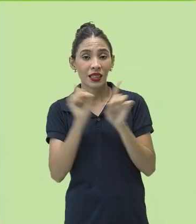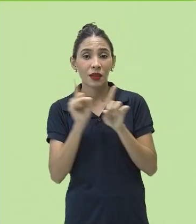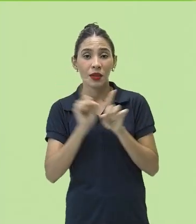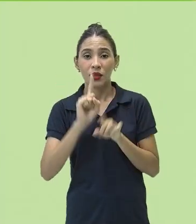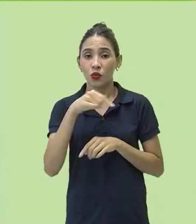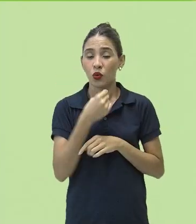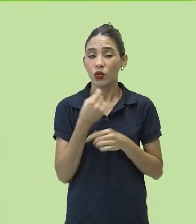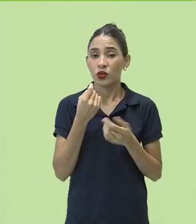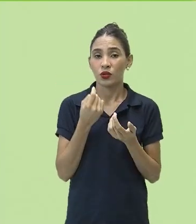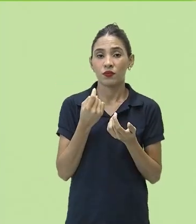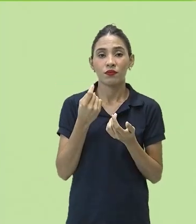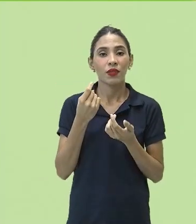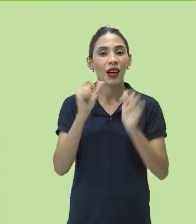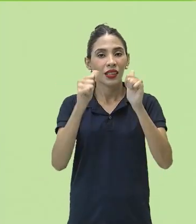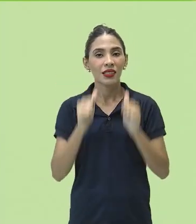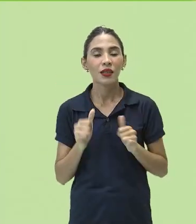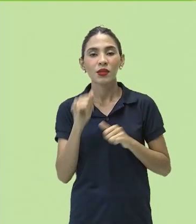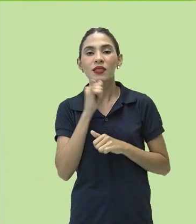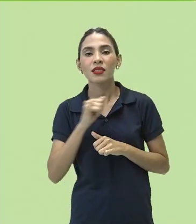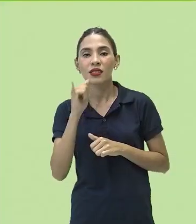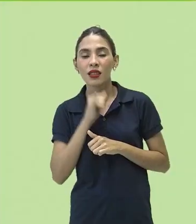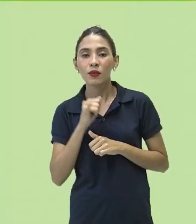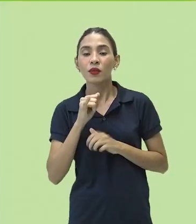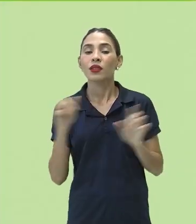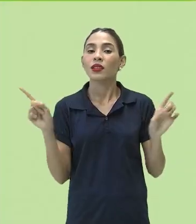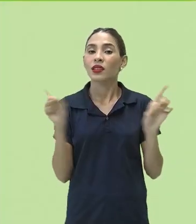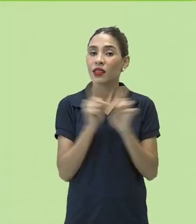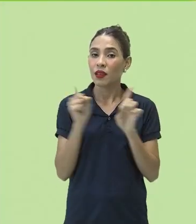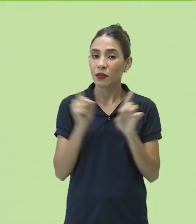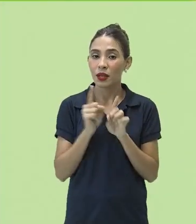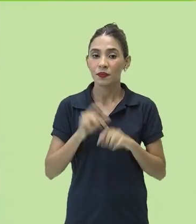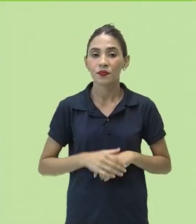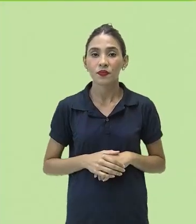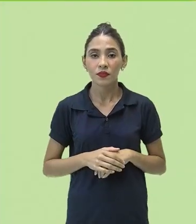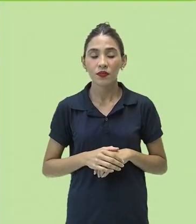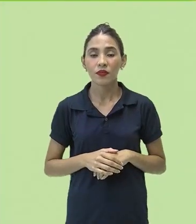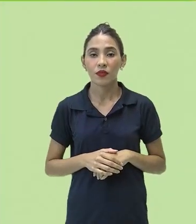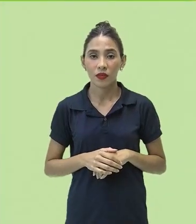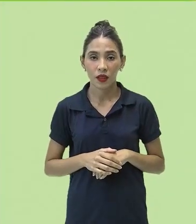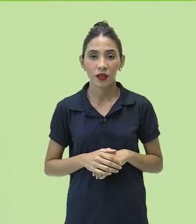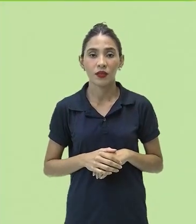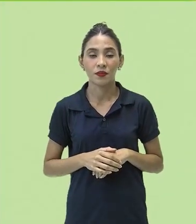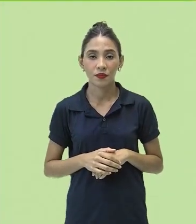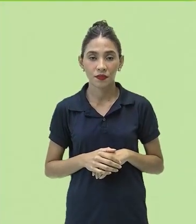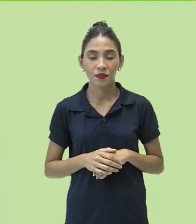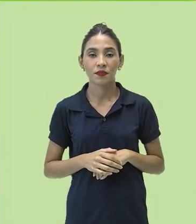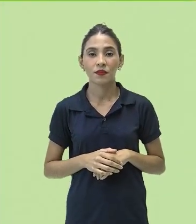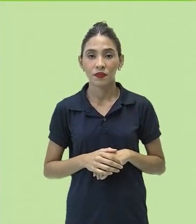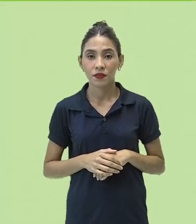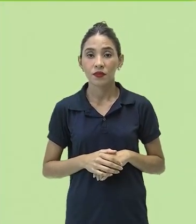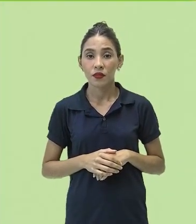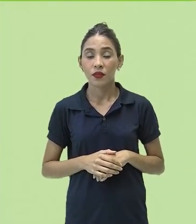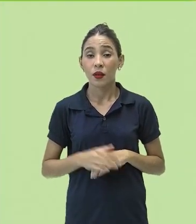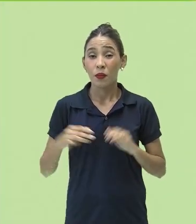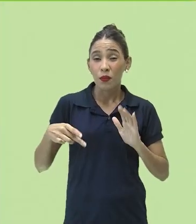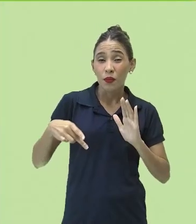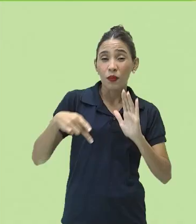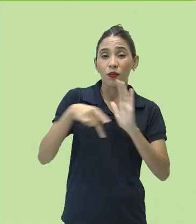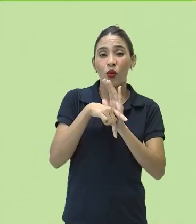gente viu aí os exemplos, essas áreas elas também estão sobre a tutela,